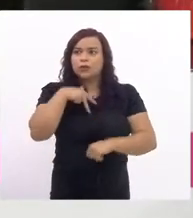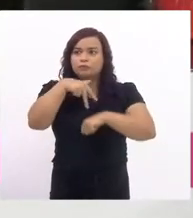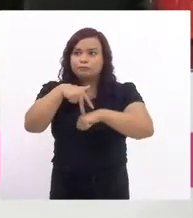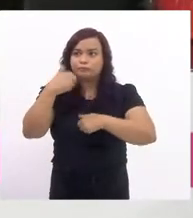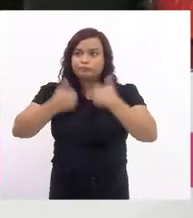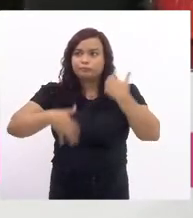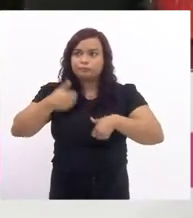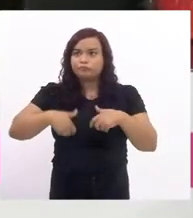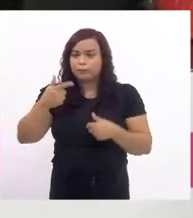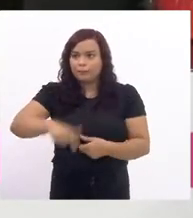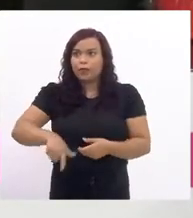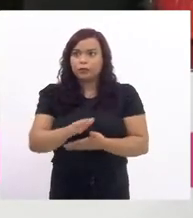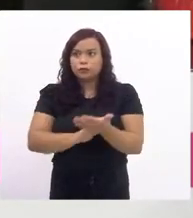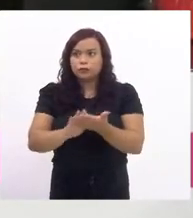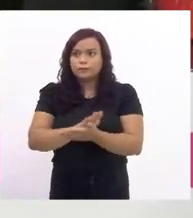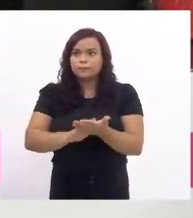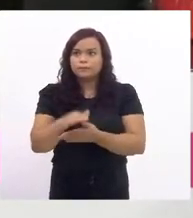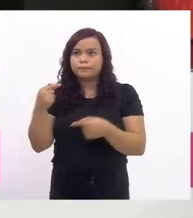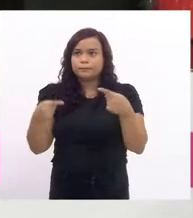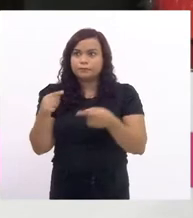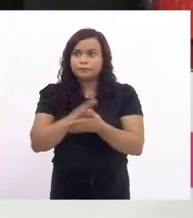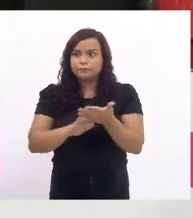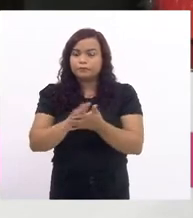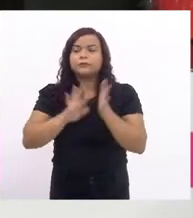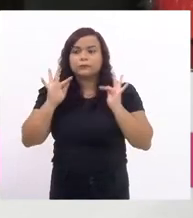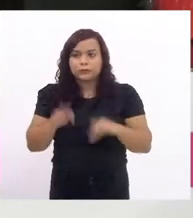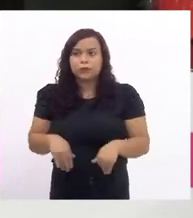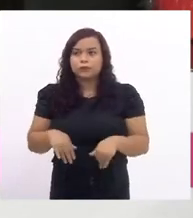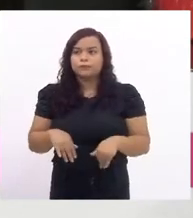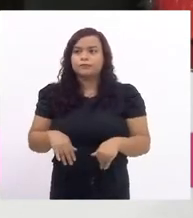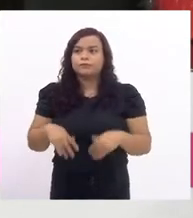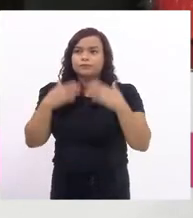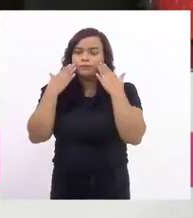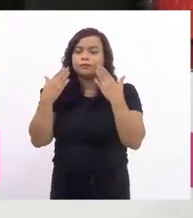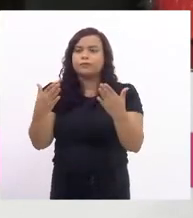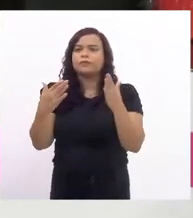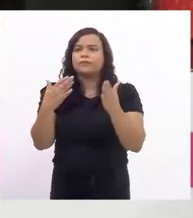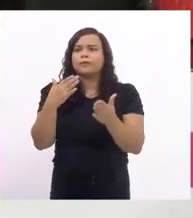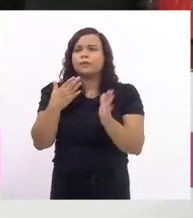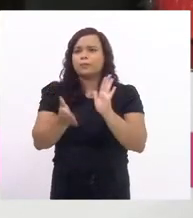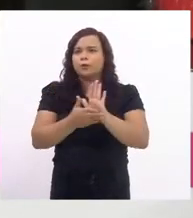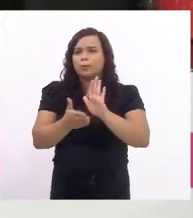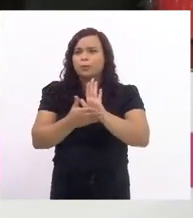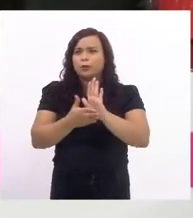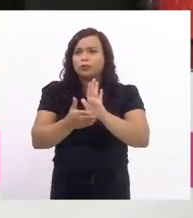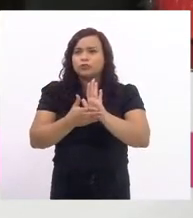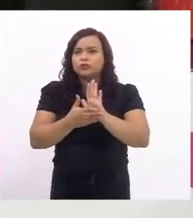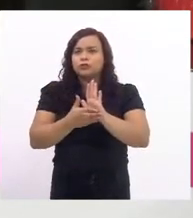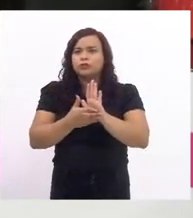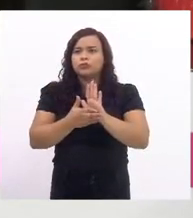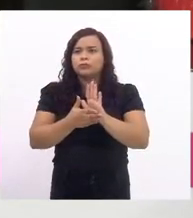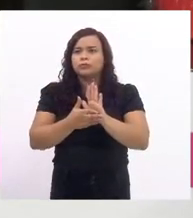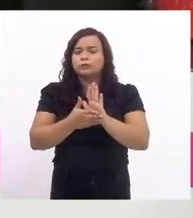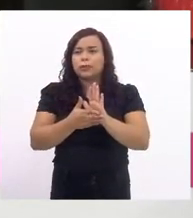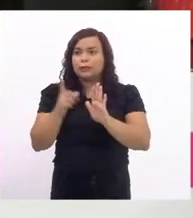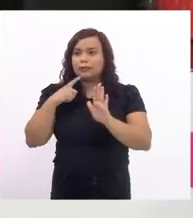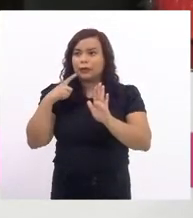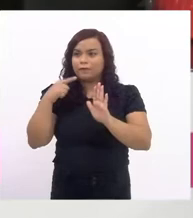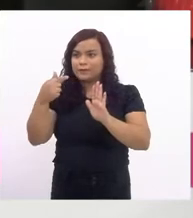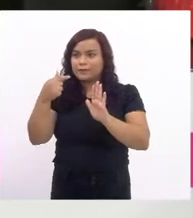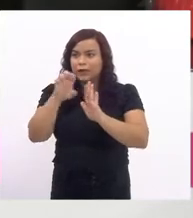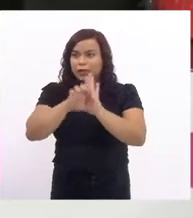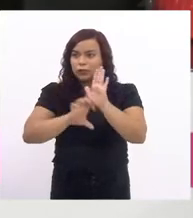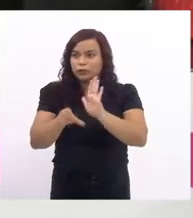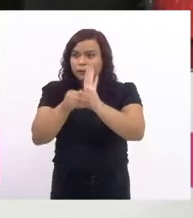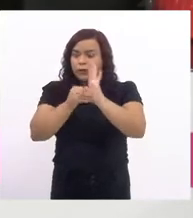quem queira discutir encerrada a discussão a presente proposta recebeu sete emendas e